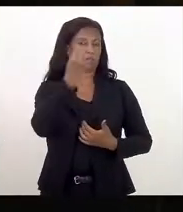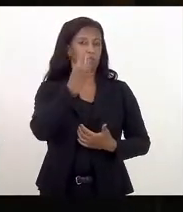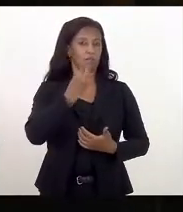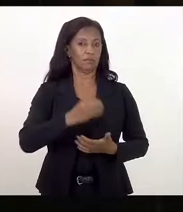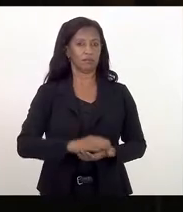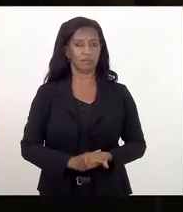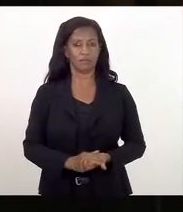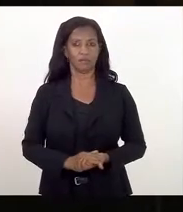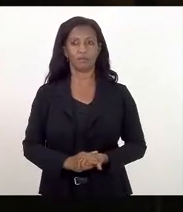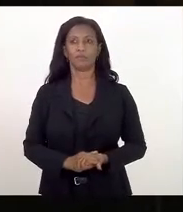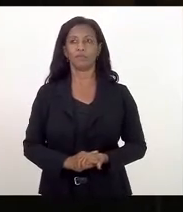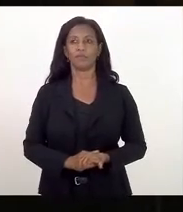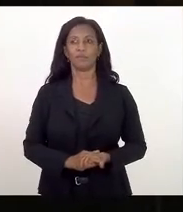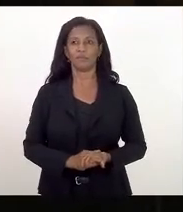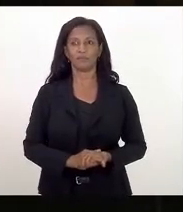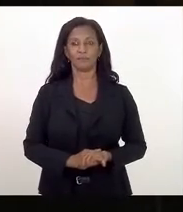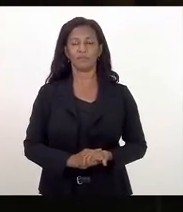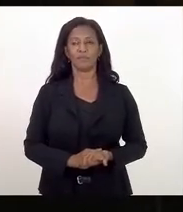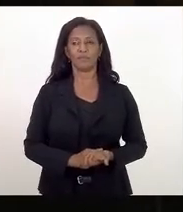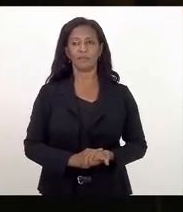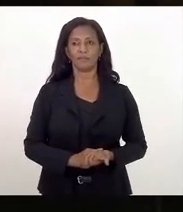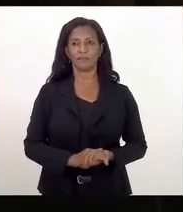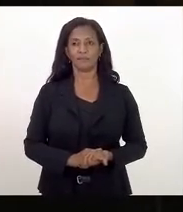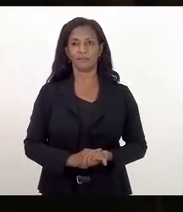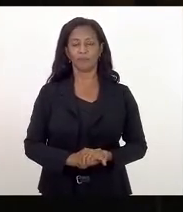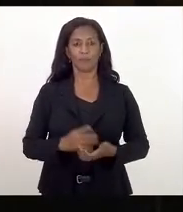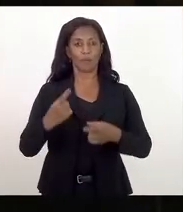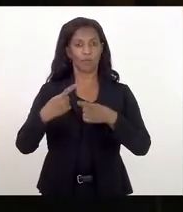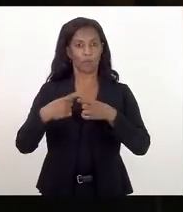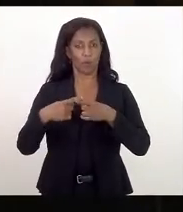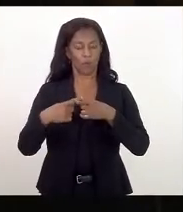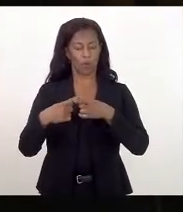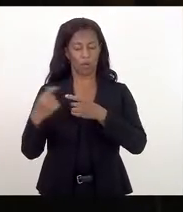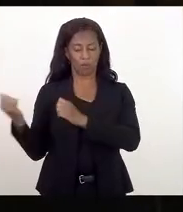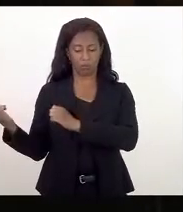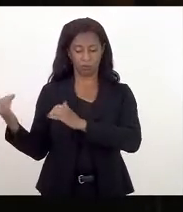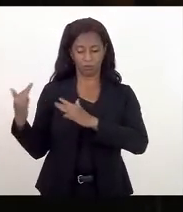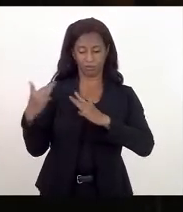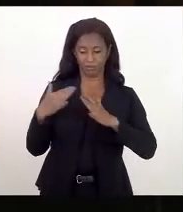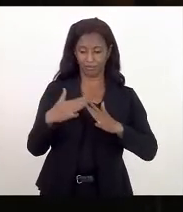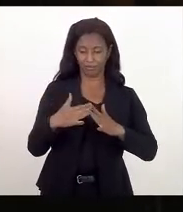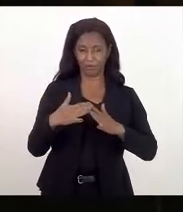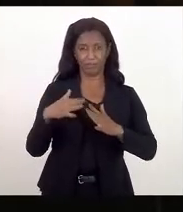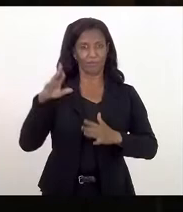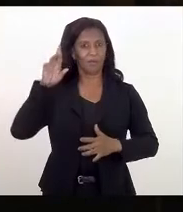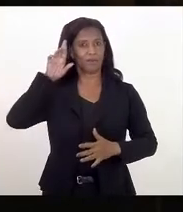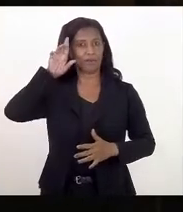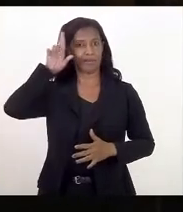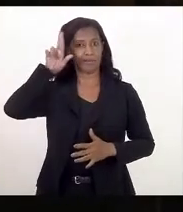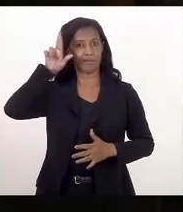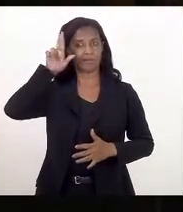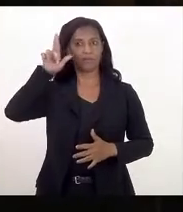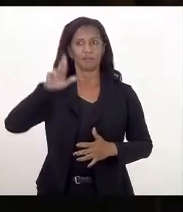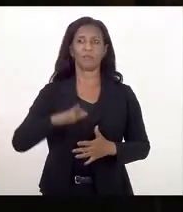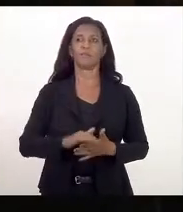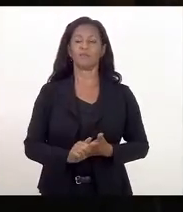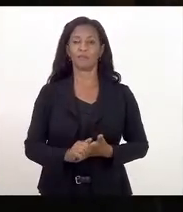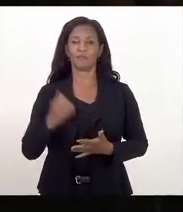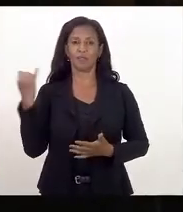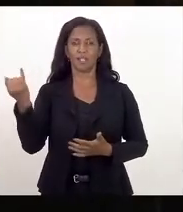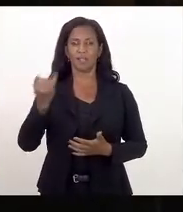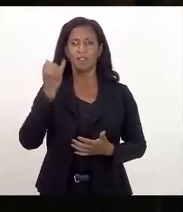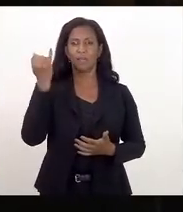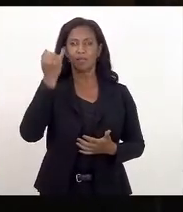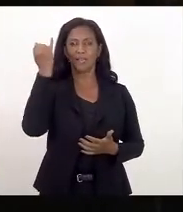Então, eu quero agradecer a vossa excelência, porque, ao trazer como chefe dessa instituição importante